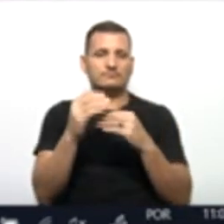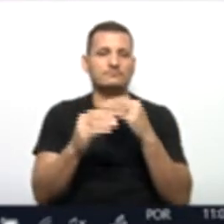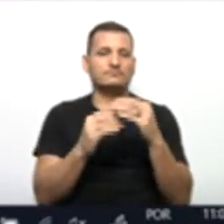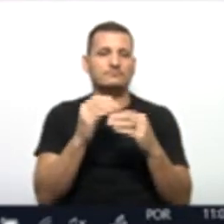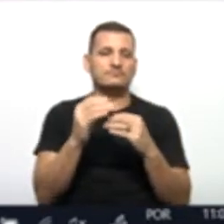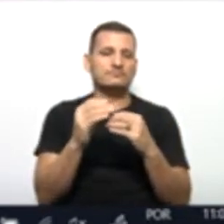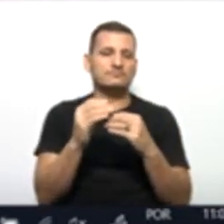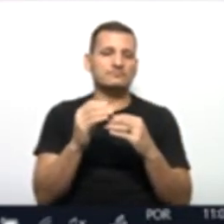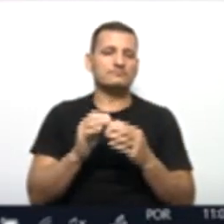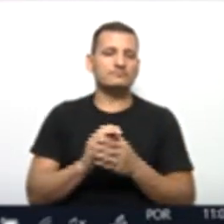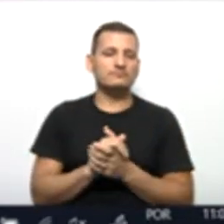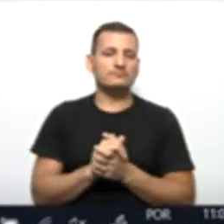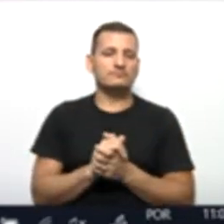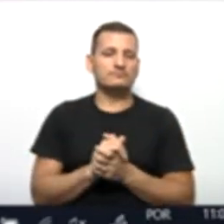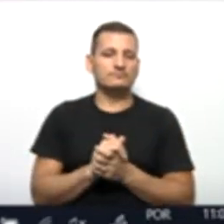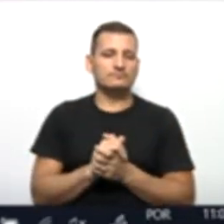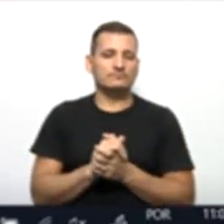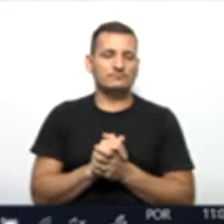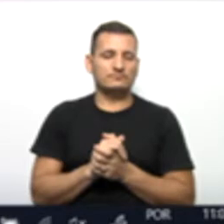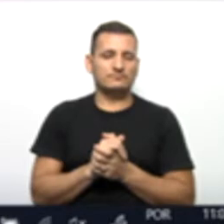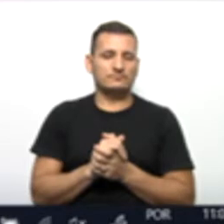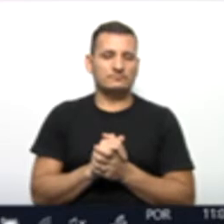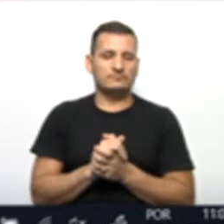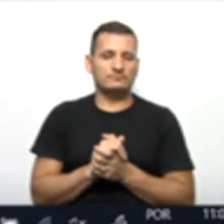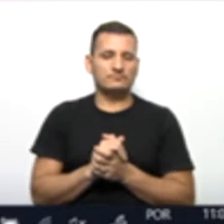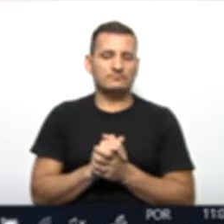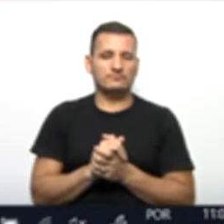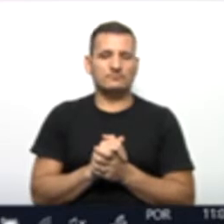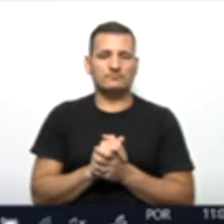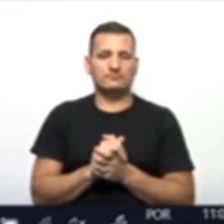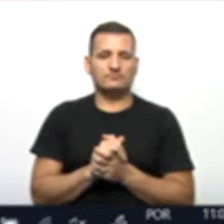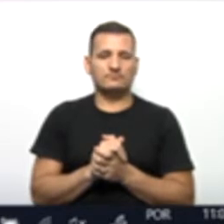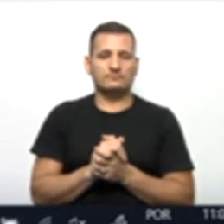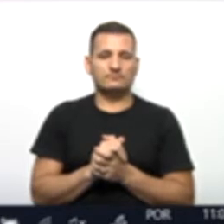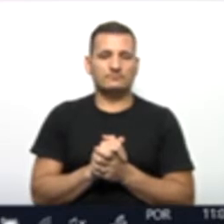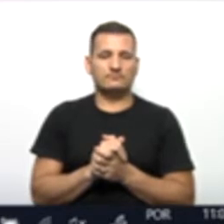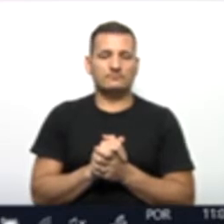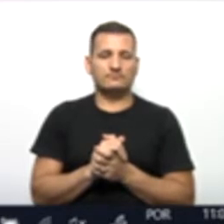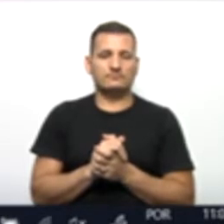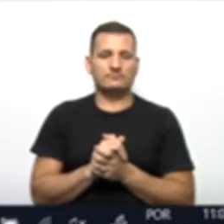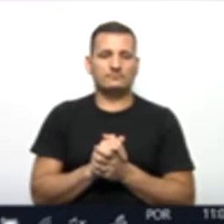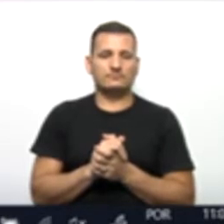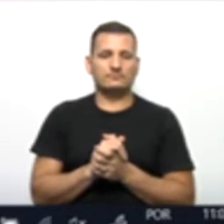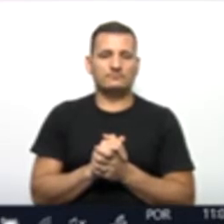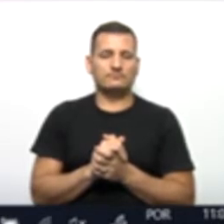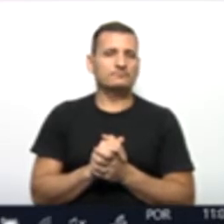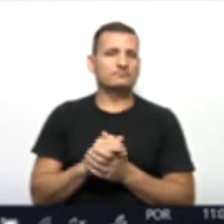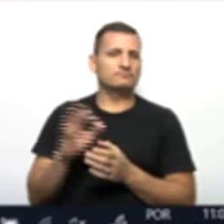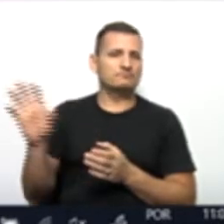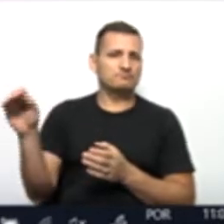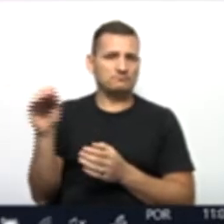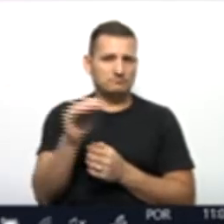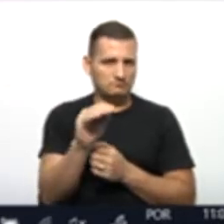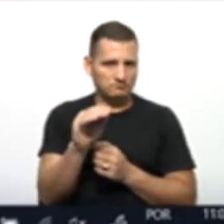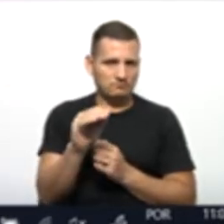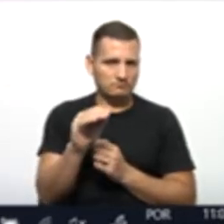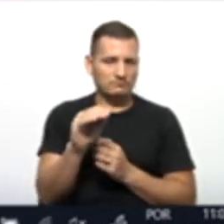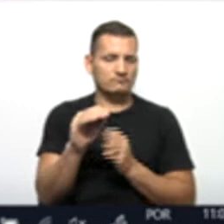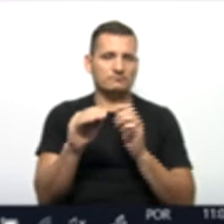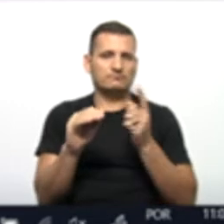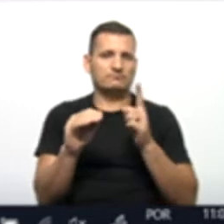professor ele vai pegar o tomate com o nome que eu coloquei lá no banco pra colocar aqui não se aqui vocês vão ter que